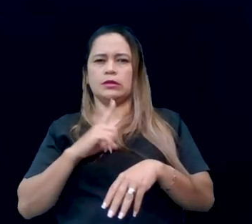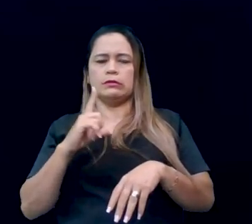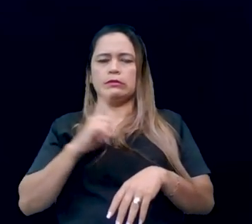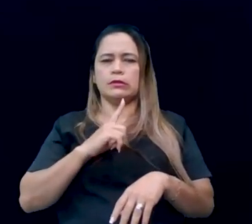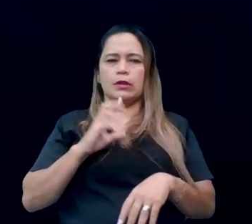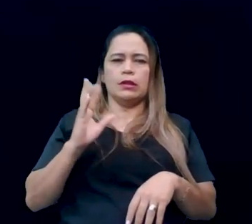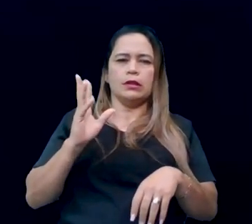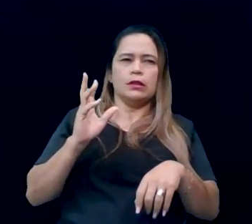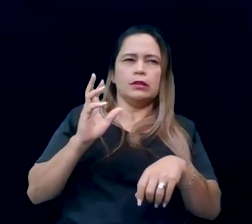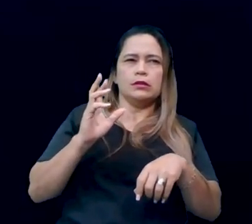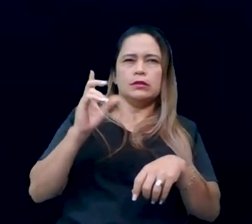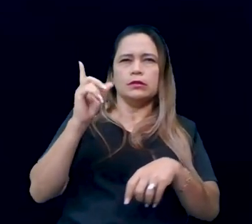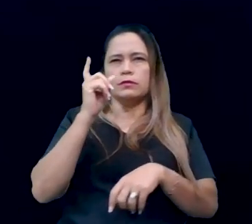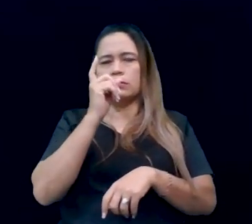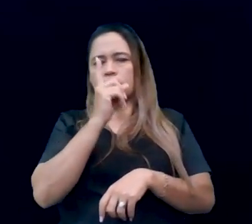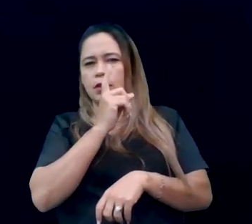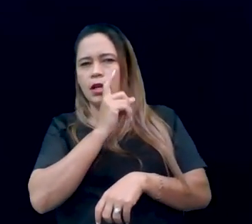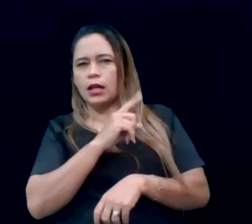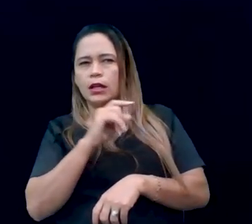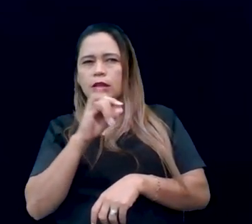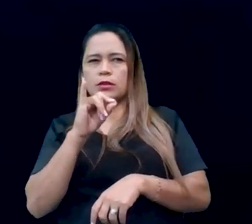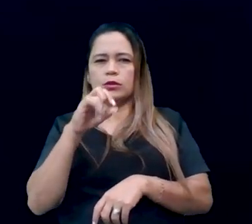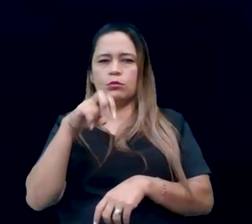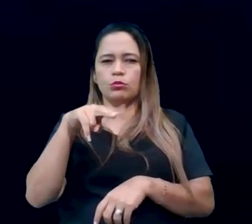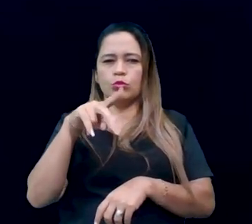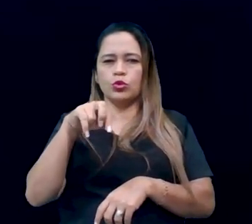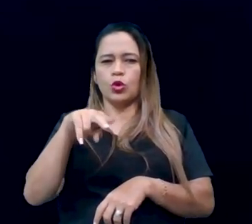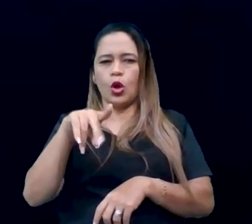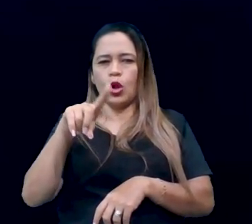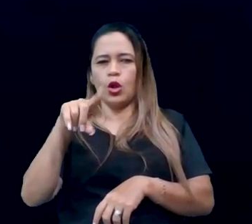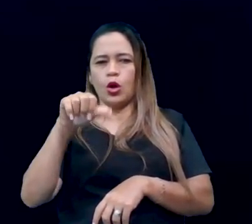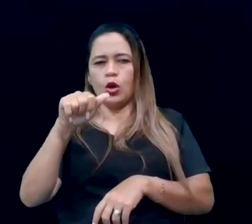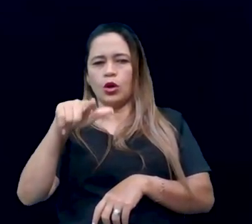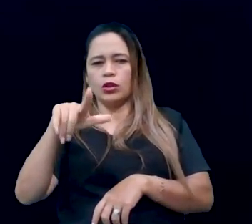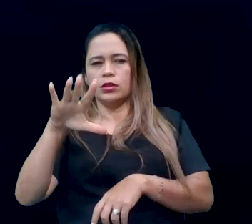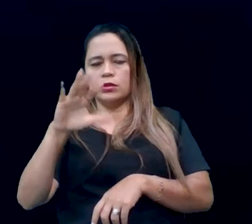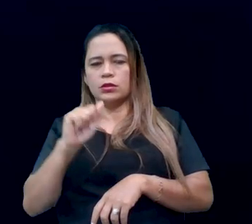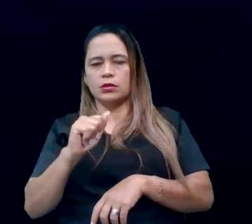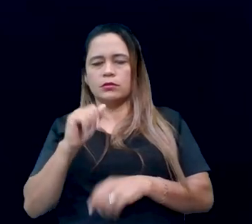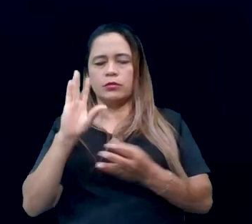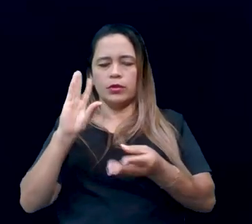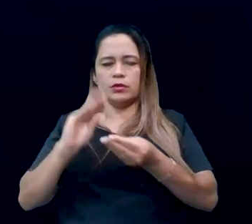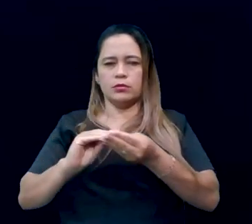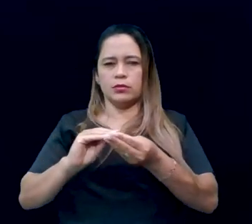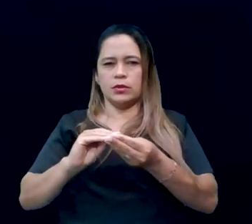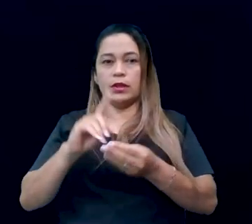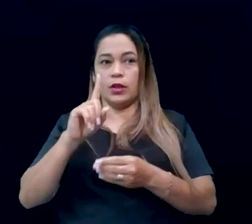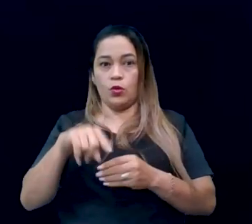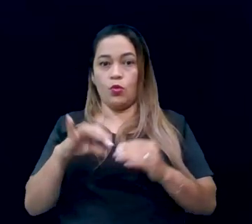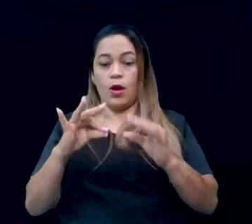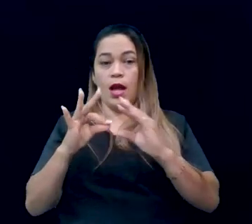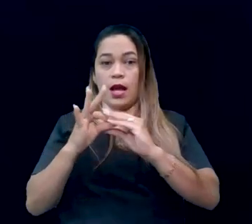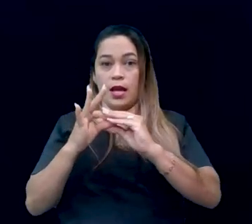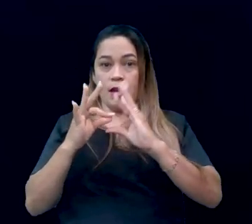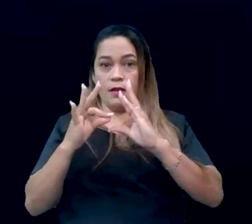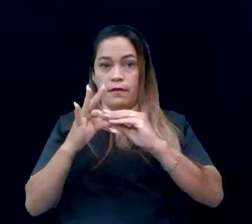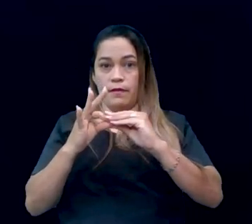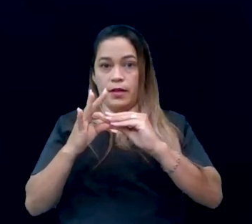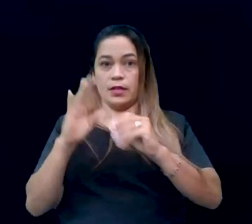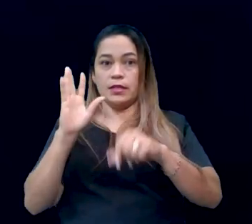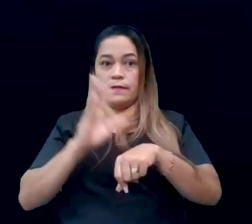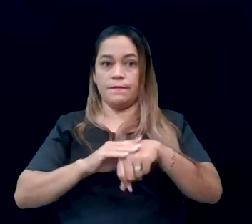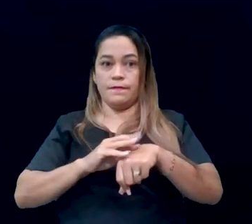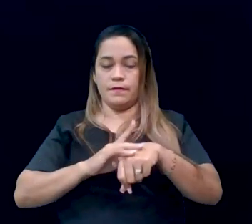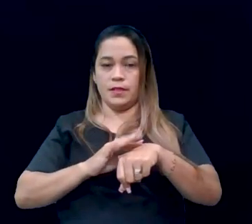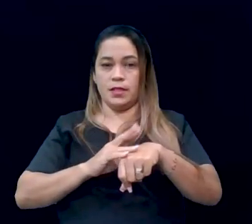dificuldade imunológica, o que a gente está querendo dizer é o seguinte, já vou resumir para você a nossa história, que o HIV, que esse vírus causador da